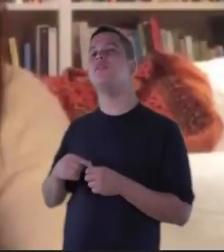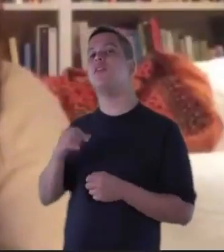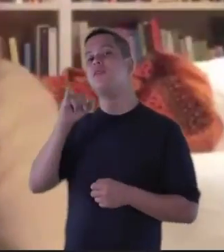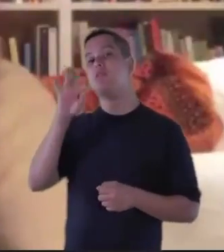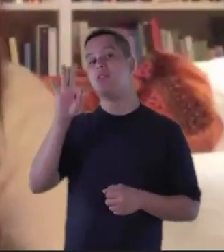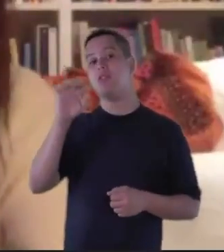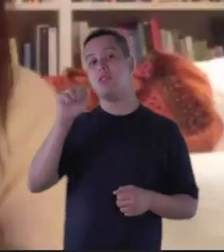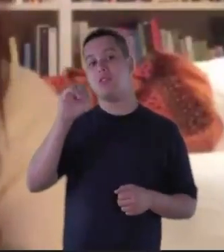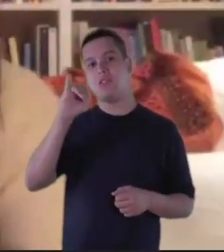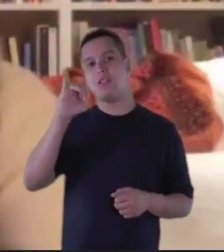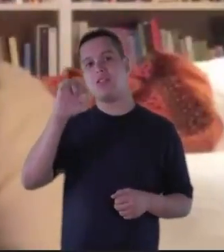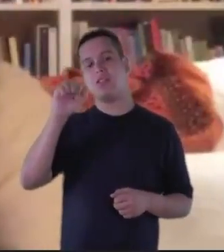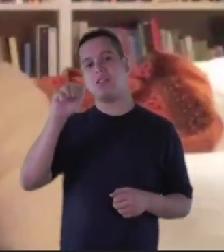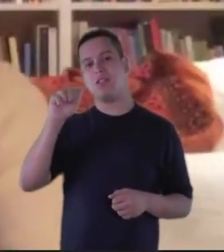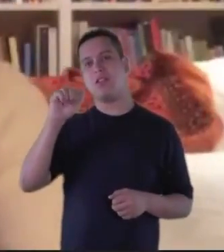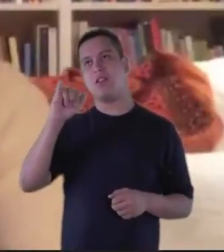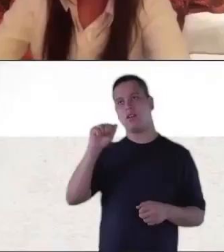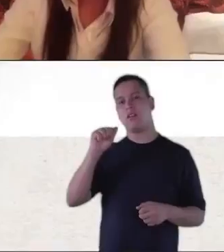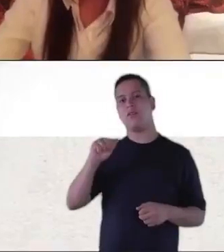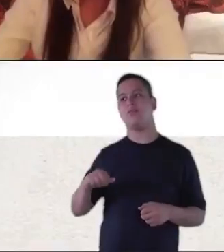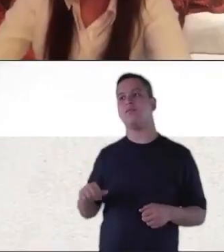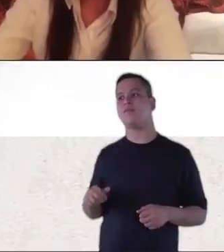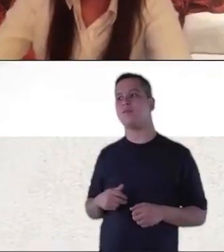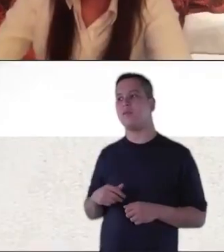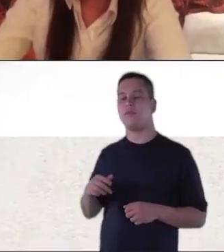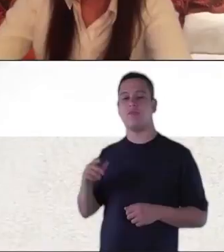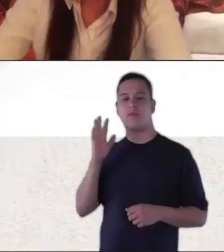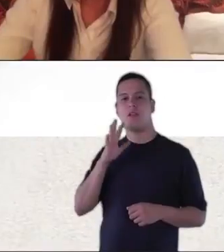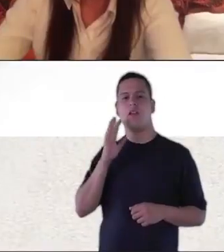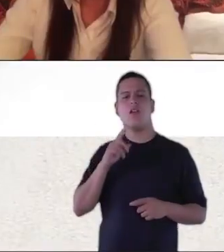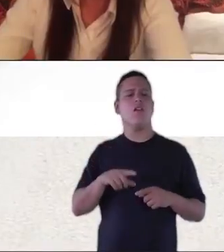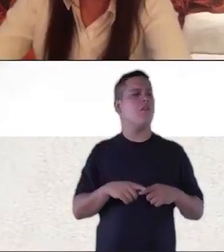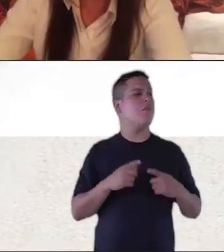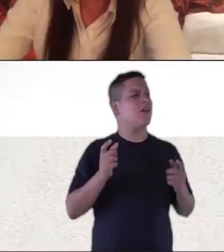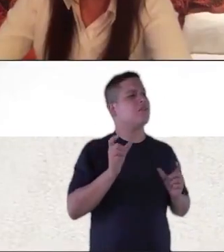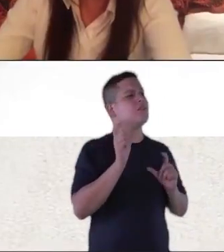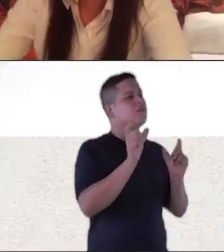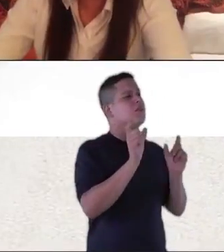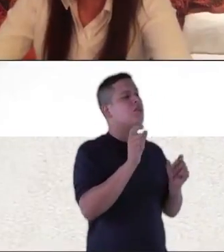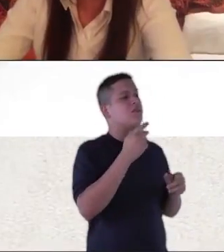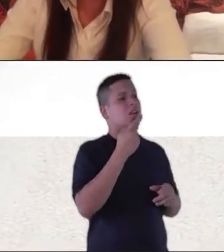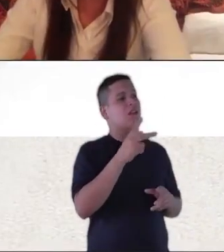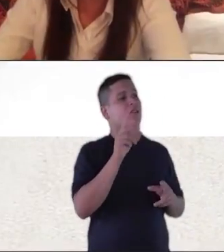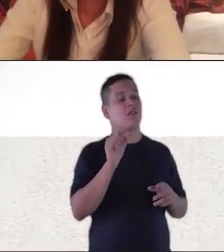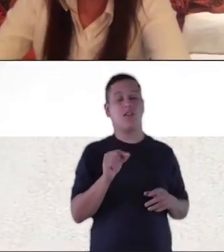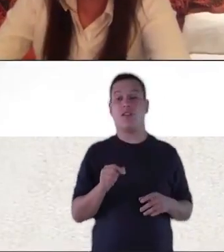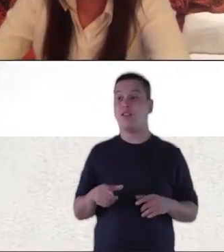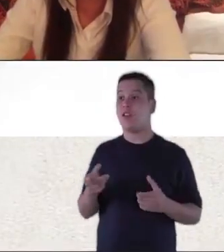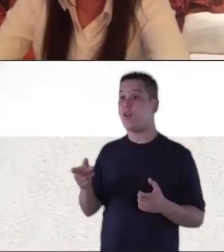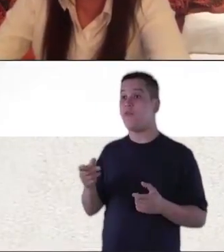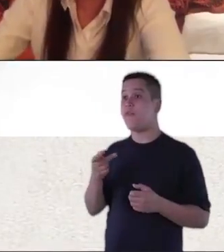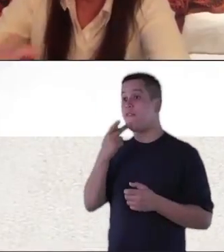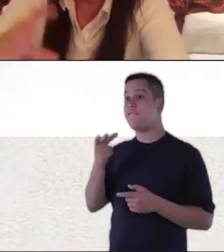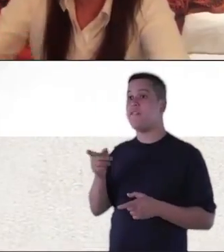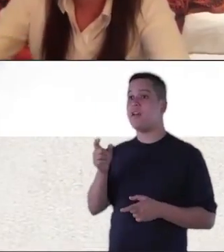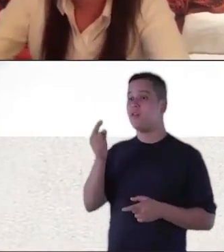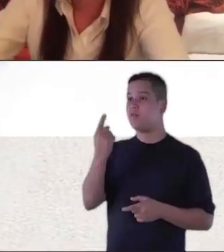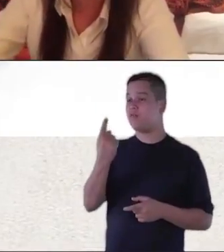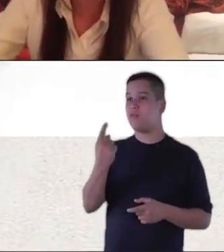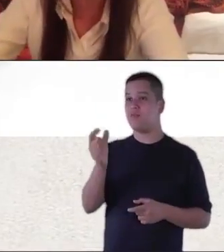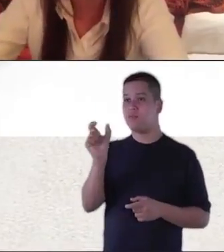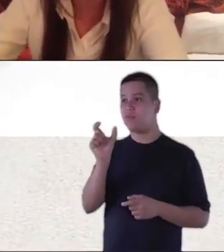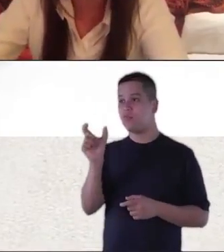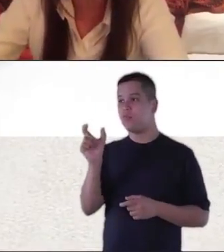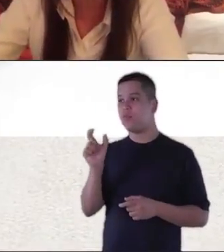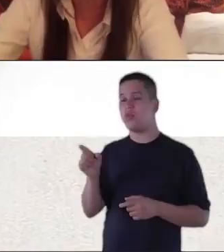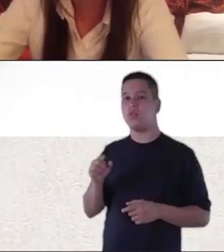minha mãe, do meu avô, pai da minha mãe. Do que, Malu? Dela, da figura dela. Só que eu não vou ler a crônica jamais aqui, não vou alugar